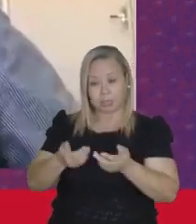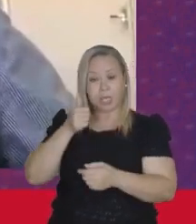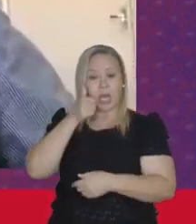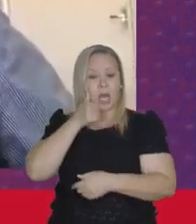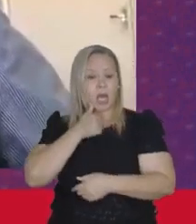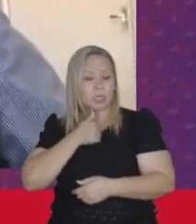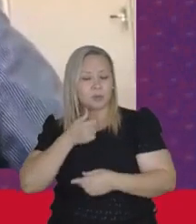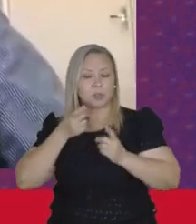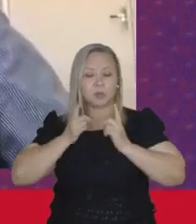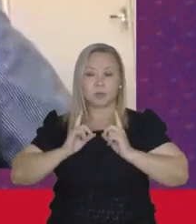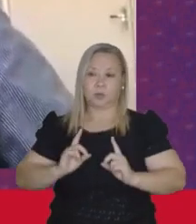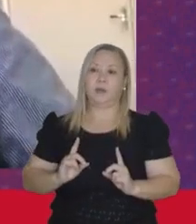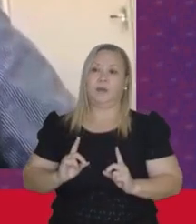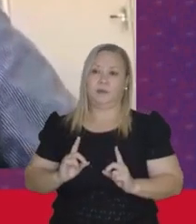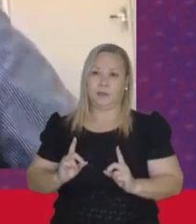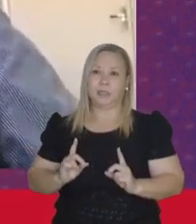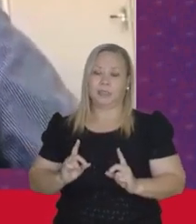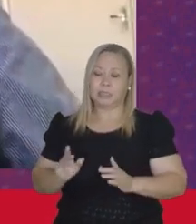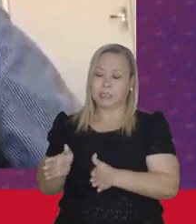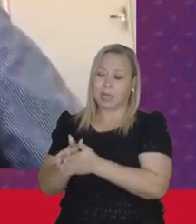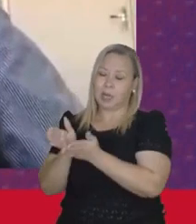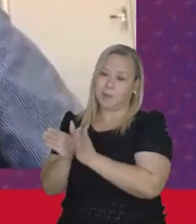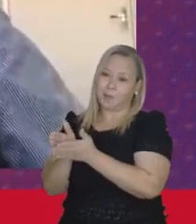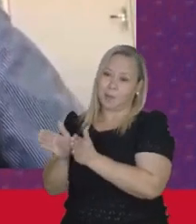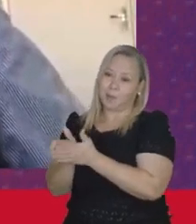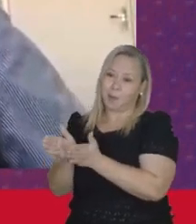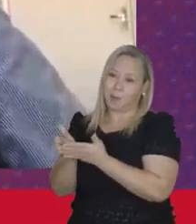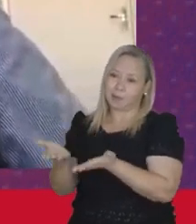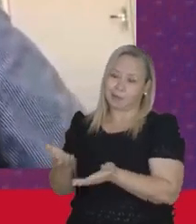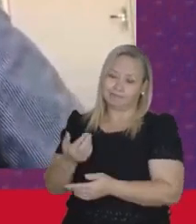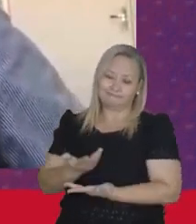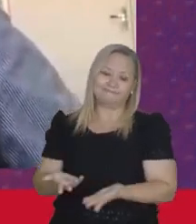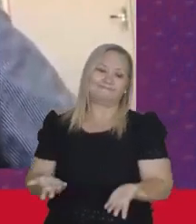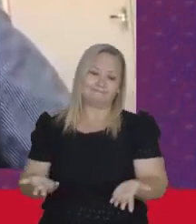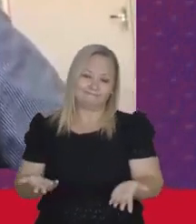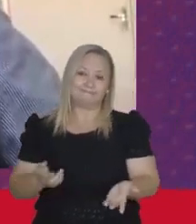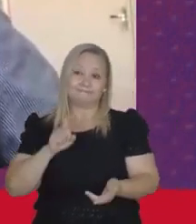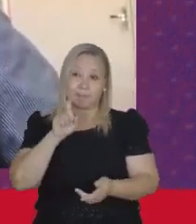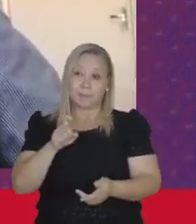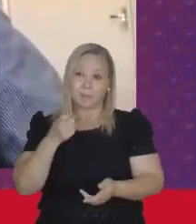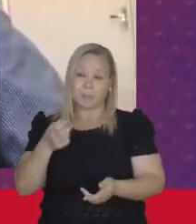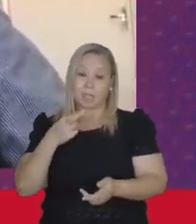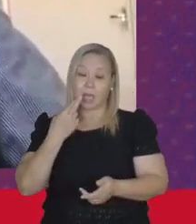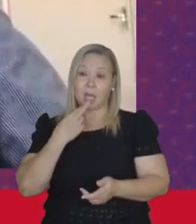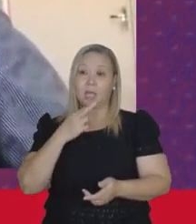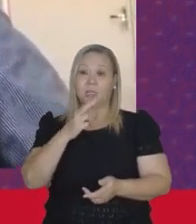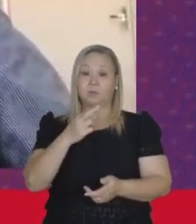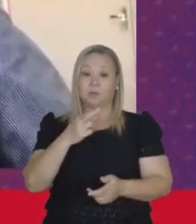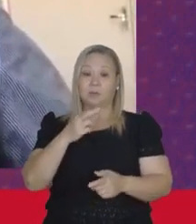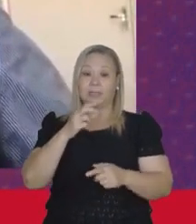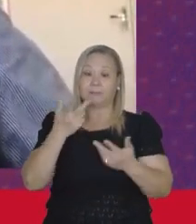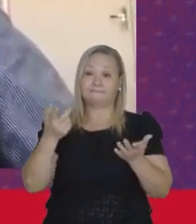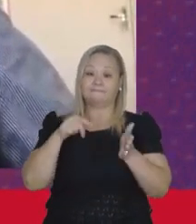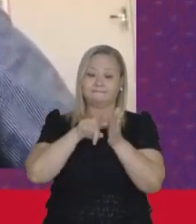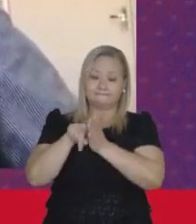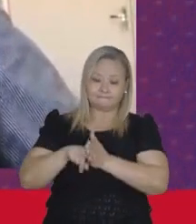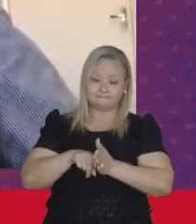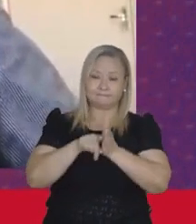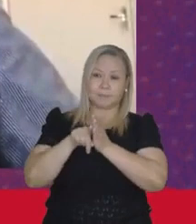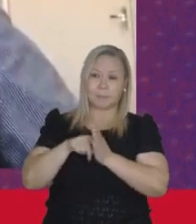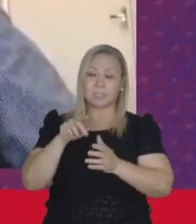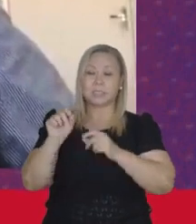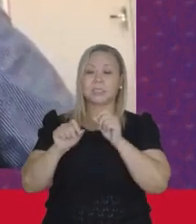com deficiência e pobres respondem por parte dessa estatística. Cerca